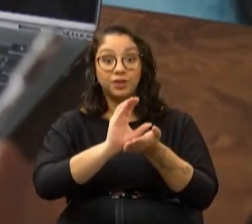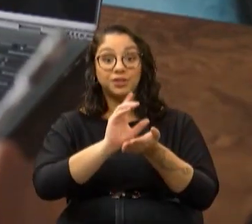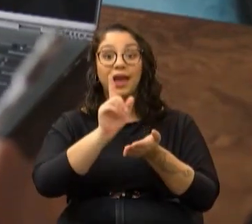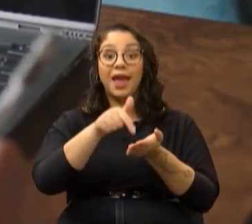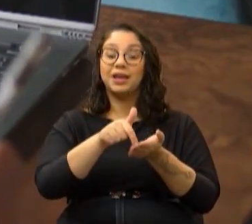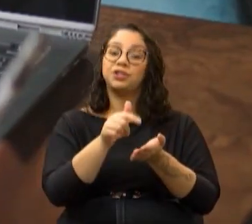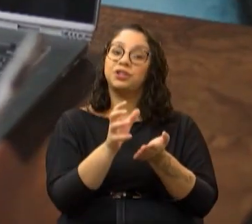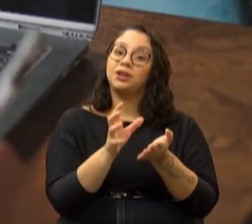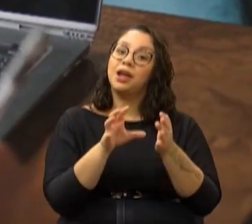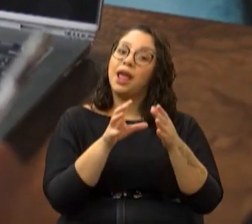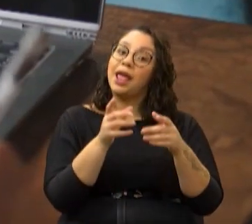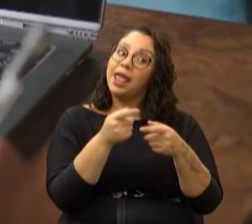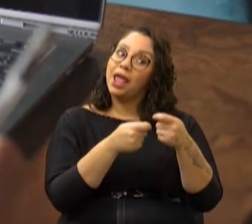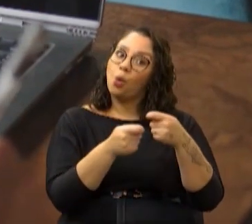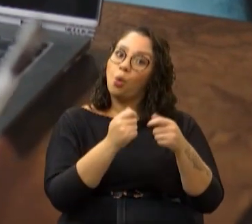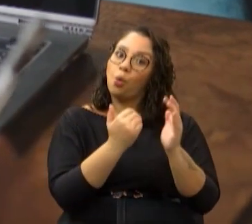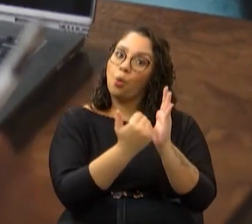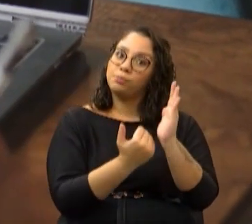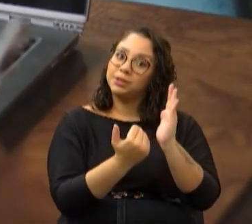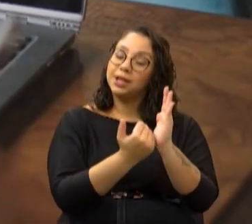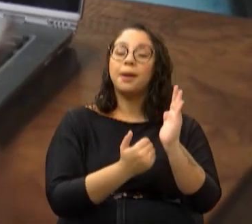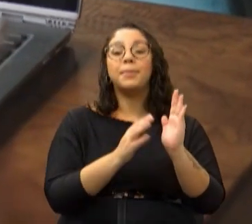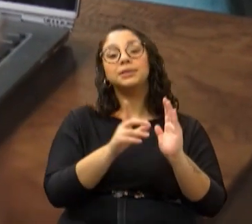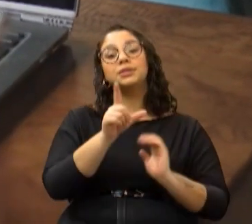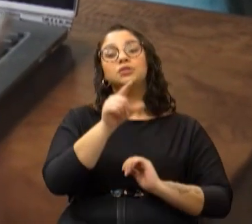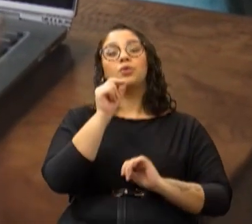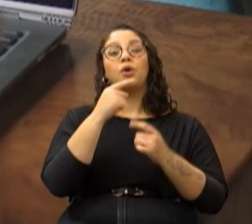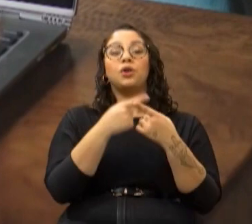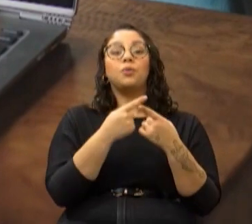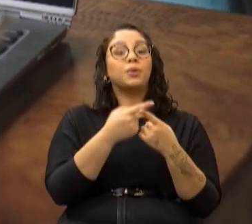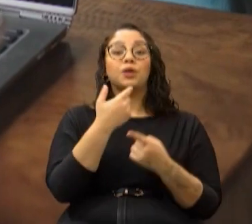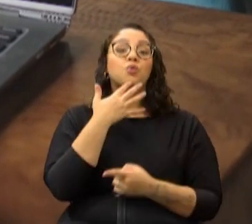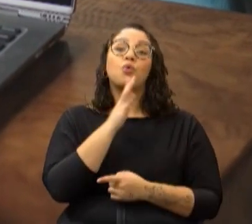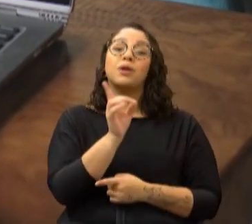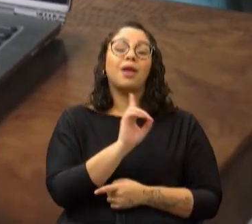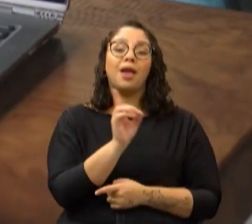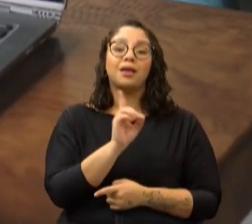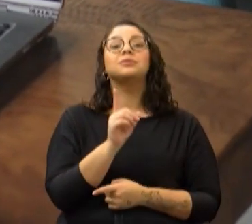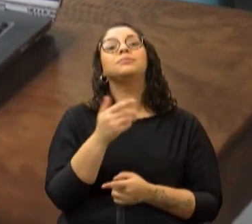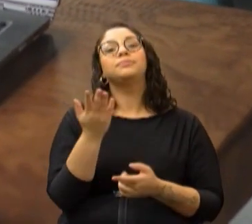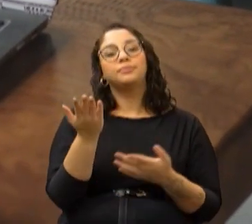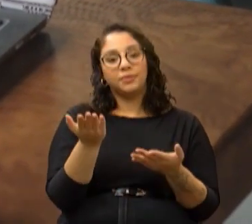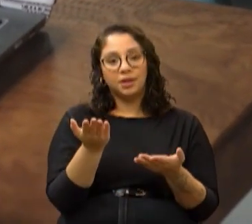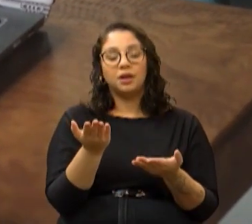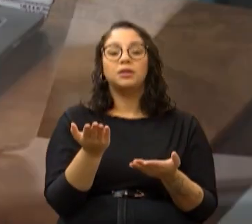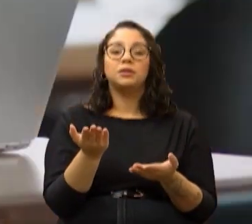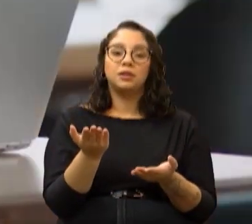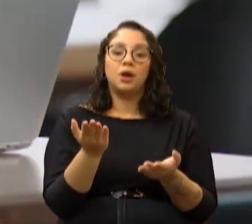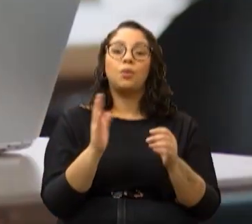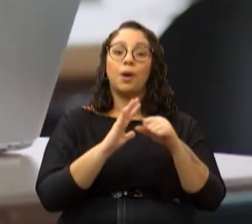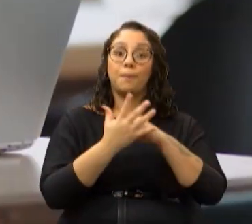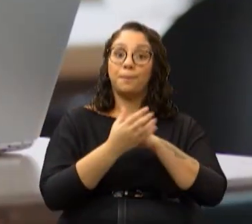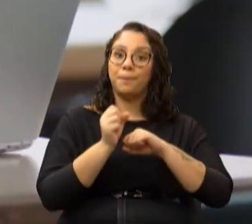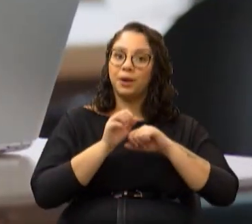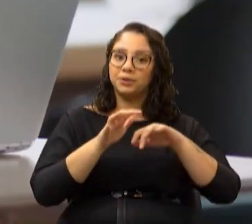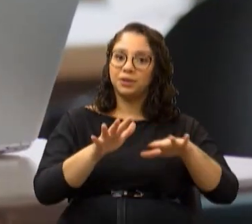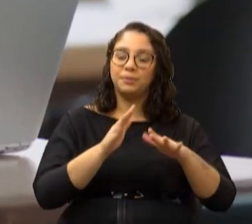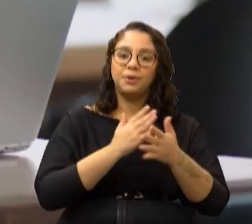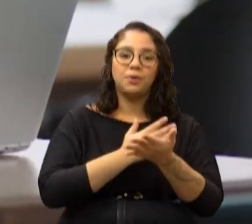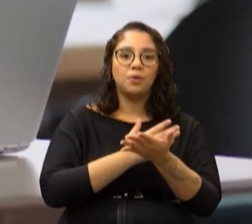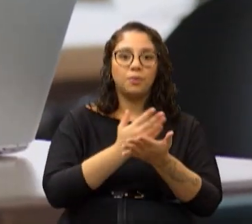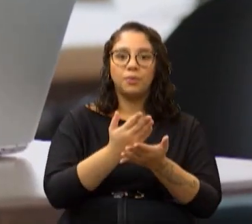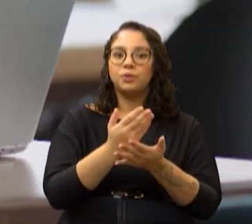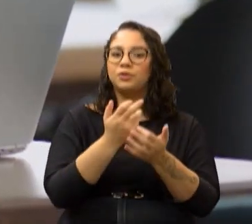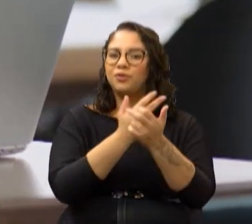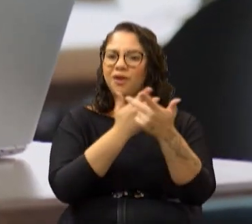produto de investir, ele é um produto de poupar, o brasileiro ele optava pela poupança porque ele não tinha conhecimento. Aí entrou